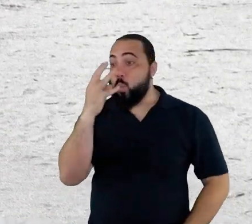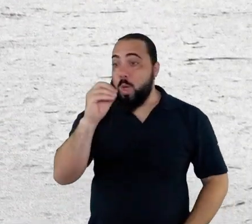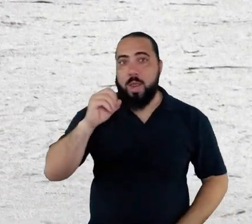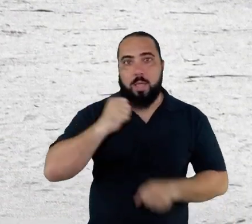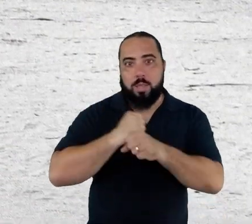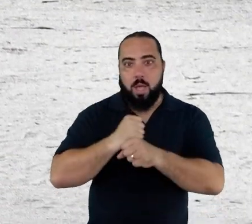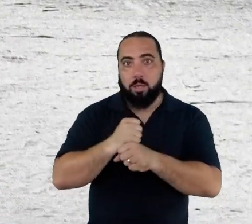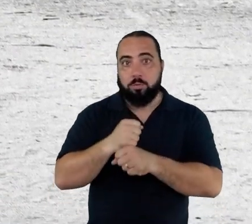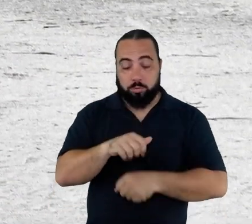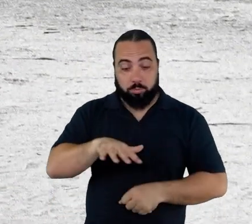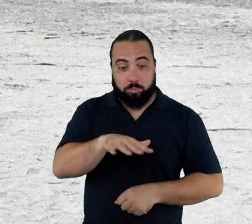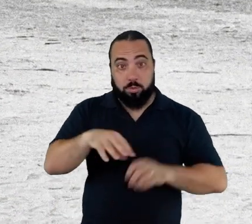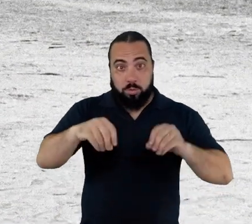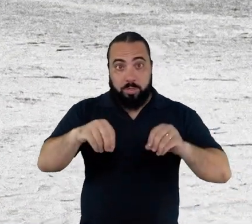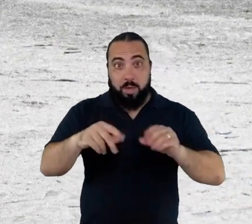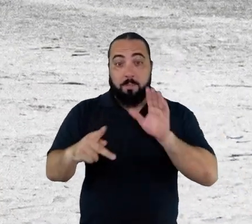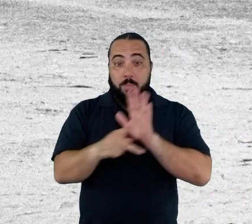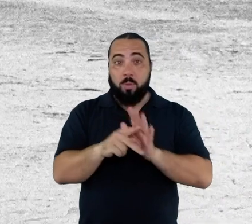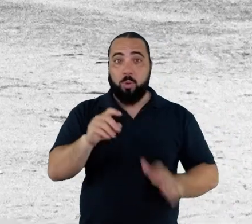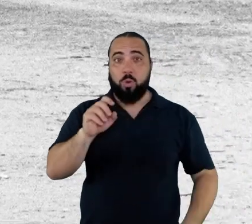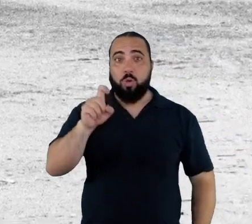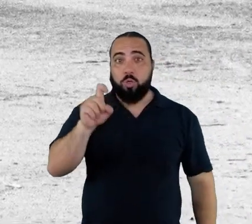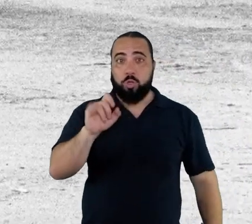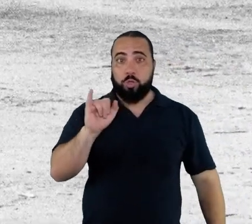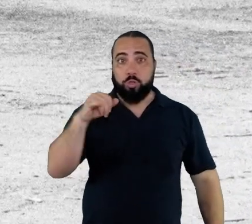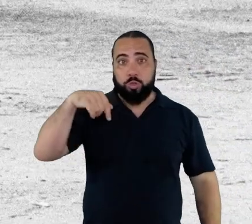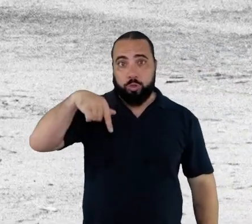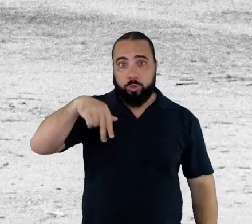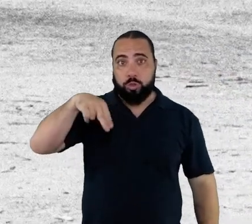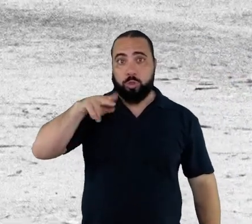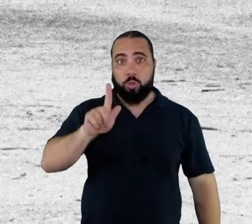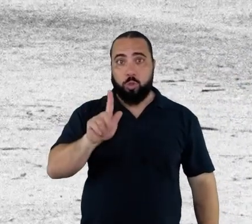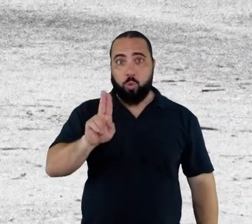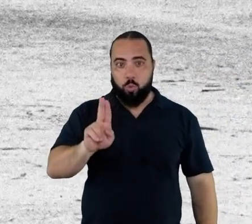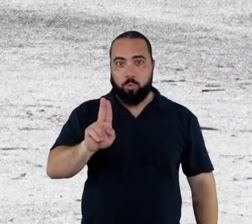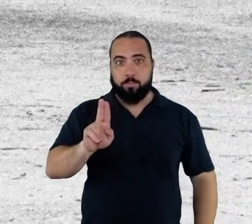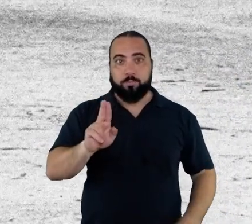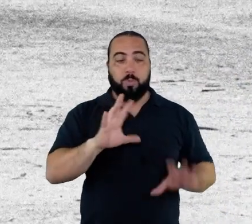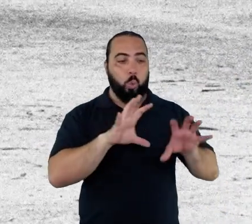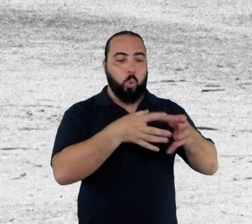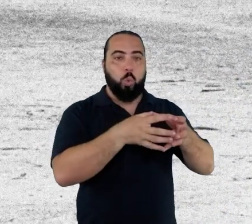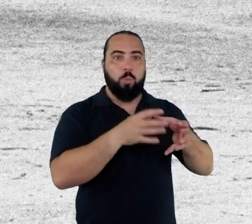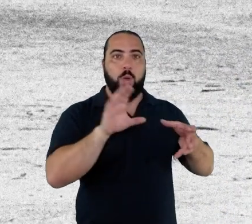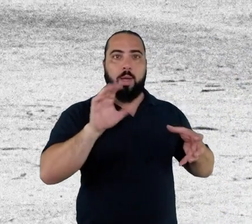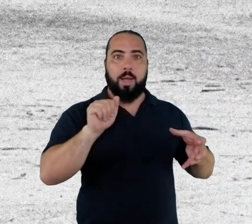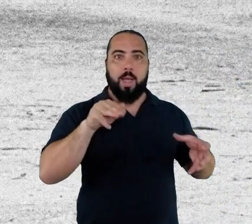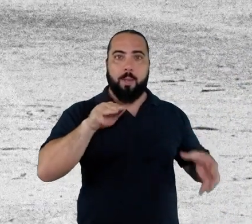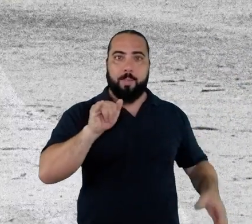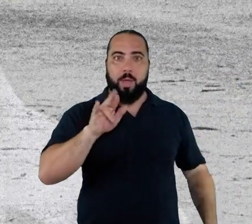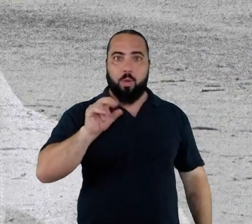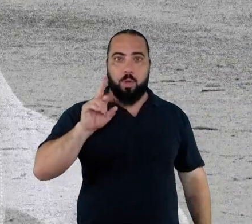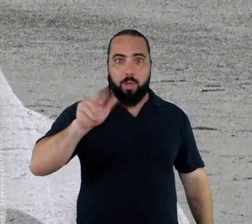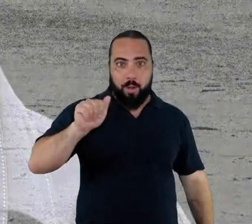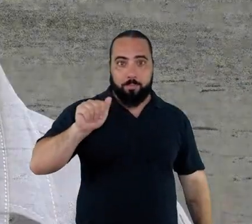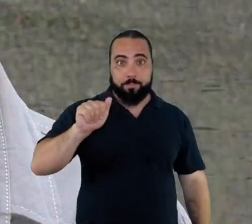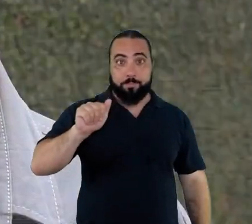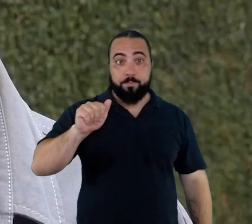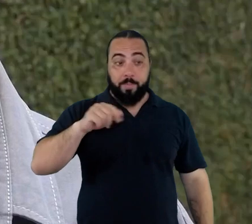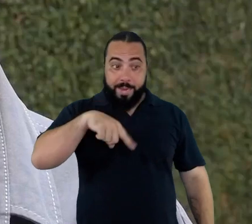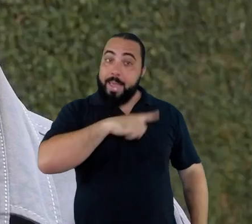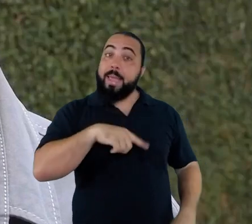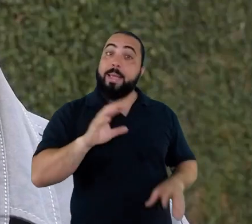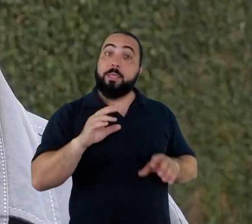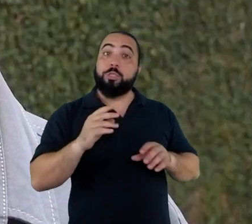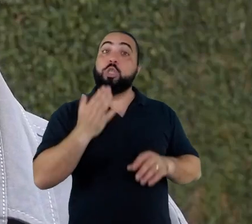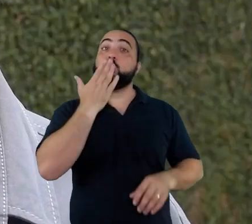terra indígena do Xingu, numa aldeia Camaiorá. Foto da aldeia. Os Camaiorá são tupi, como eram tupis